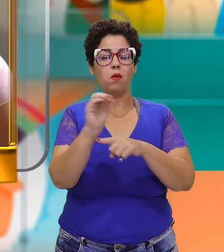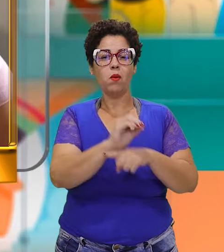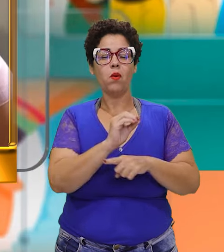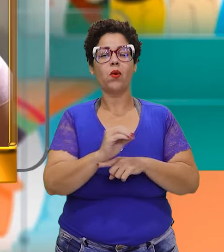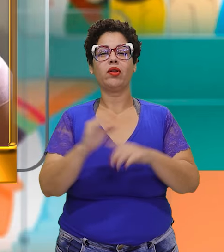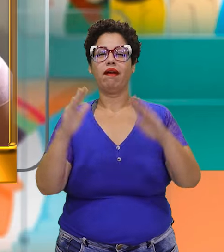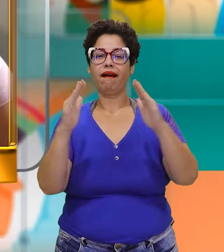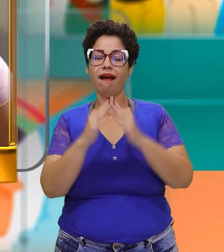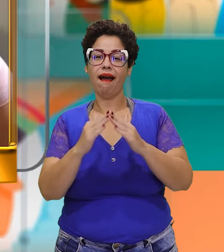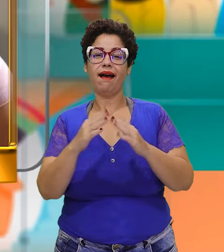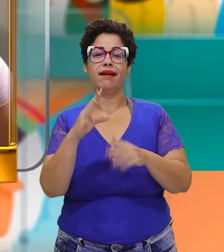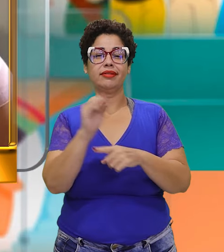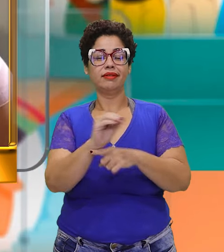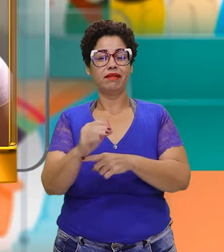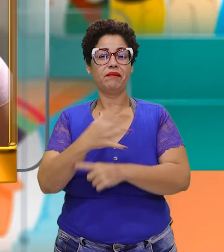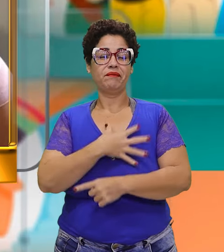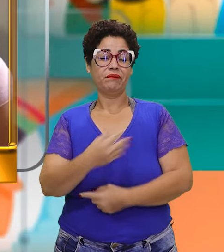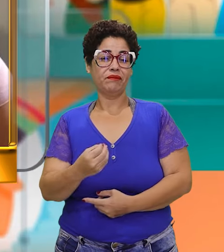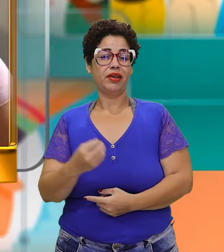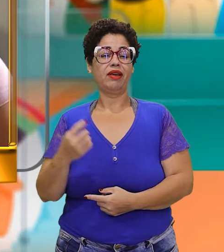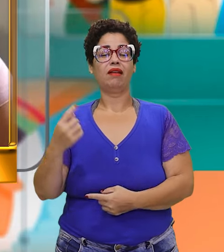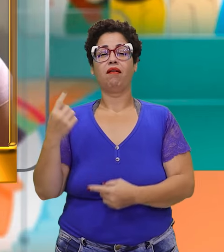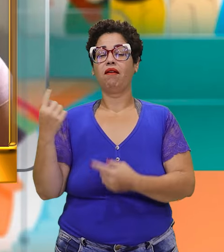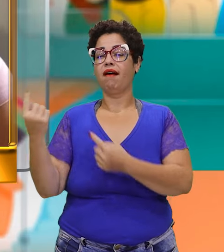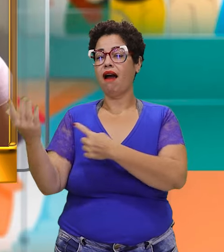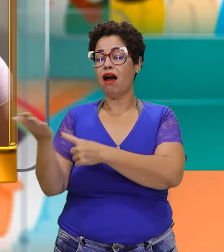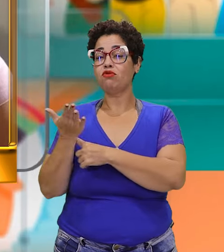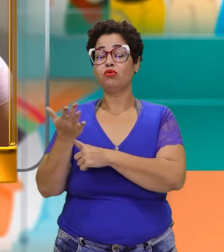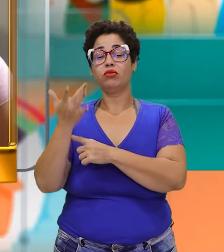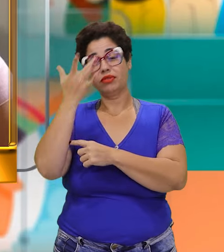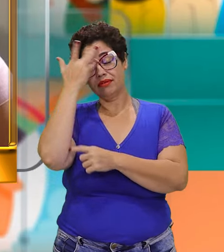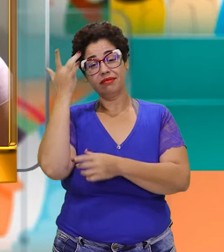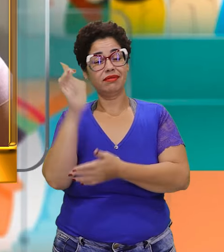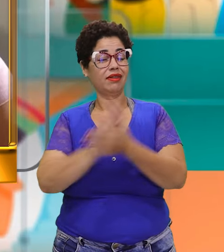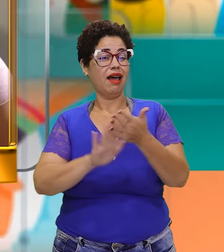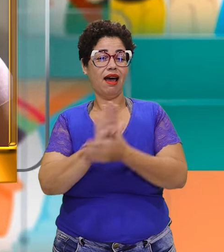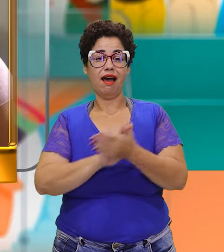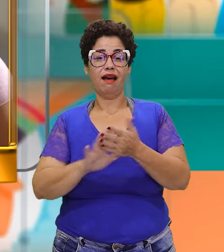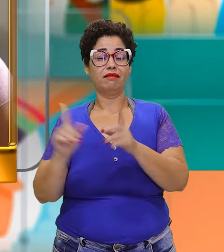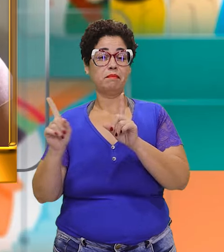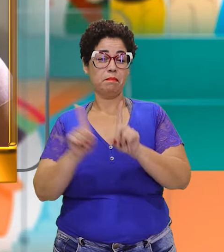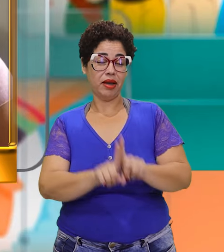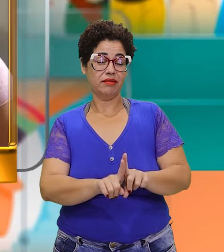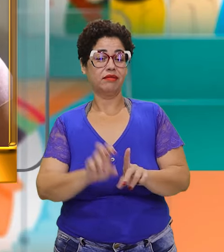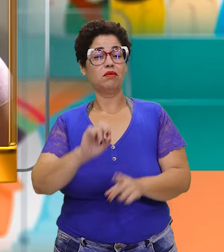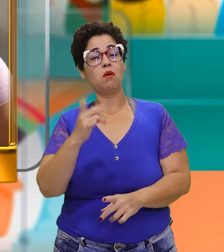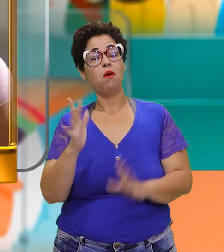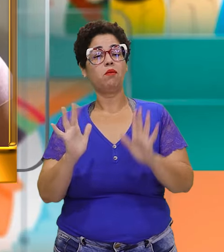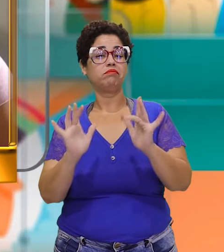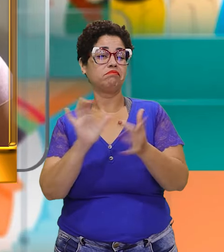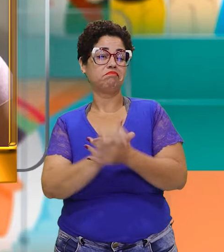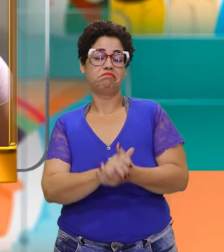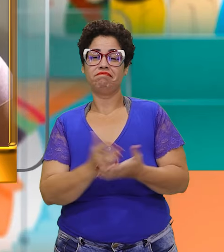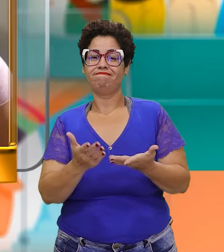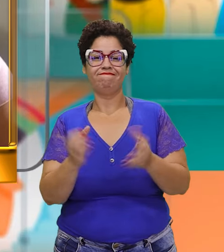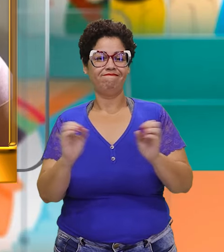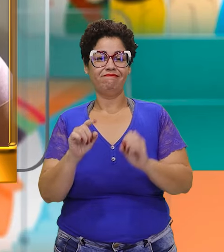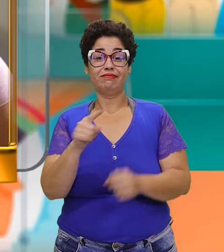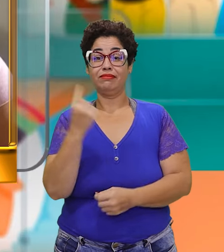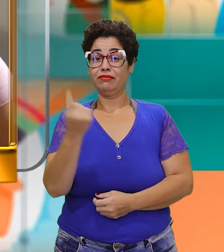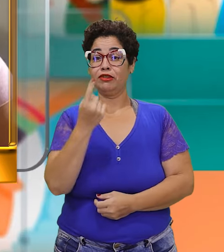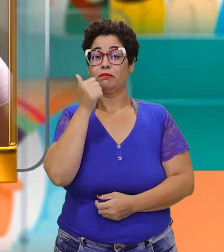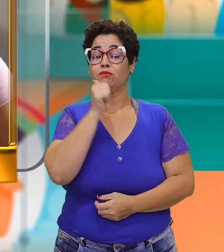cria e cuida de seus filhos sem a presença ou a participação ativa de um parceiro ou cônjuge.